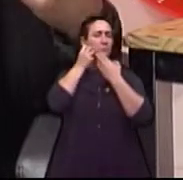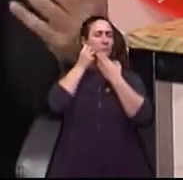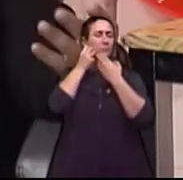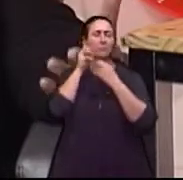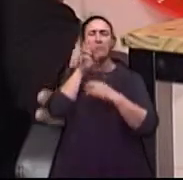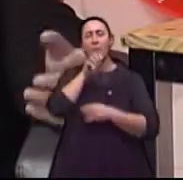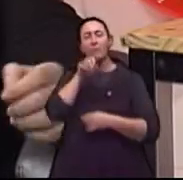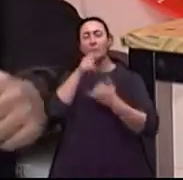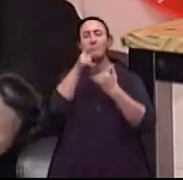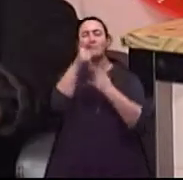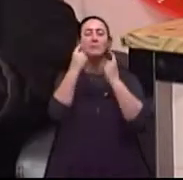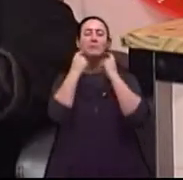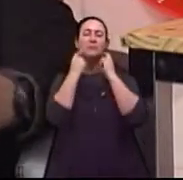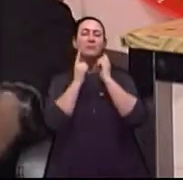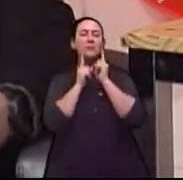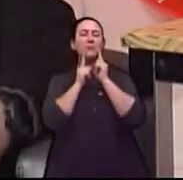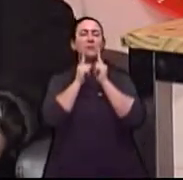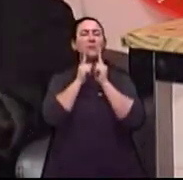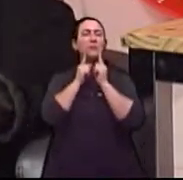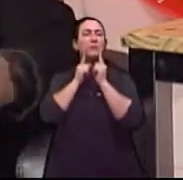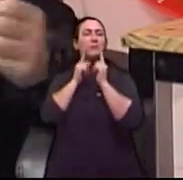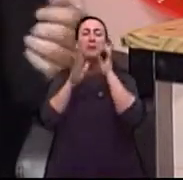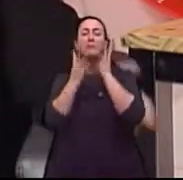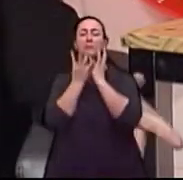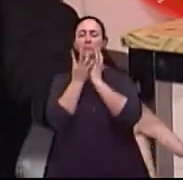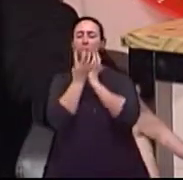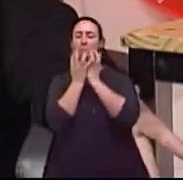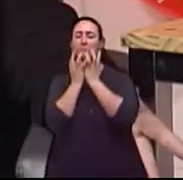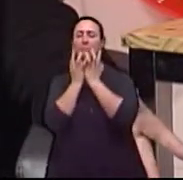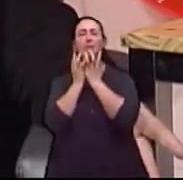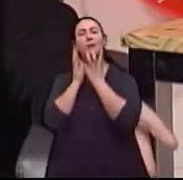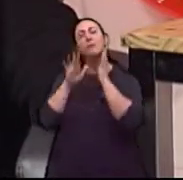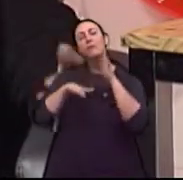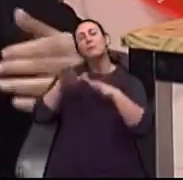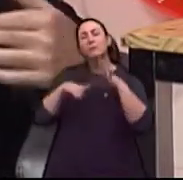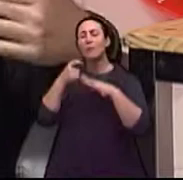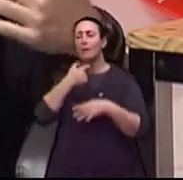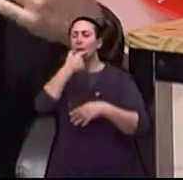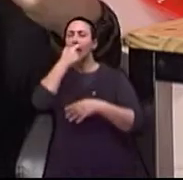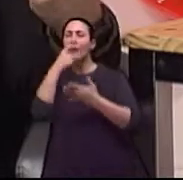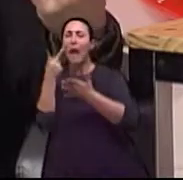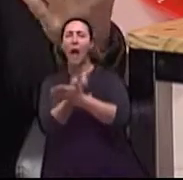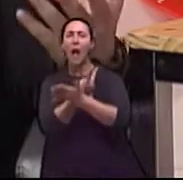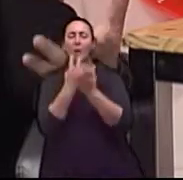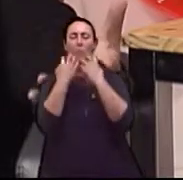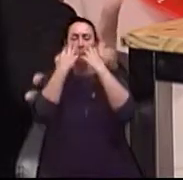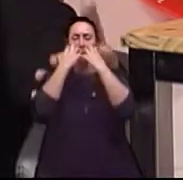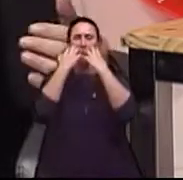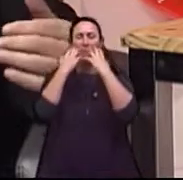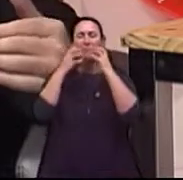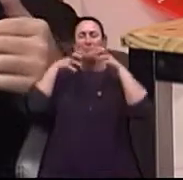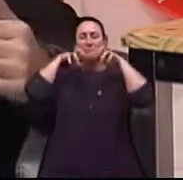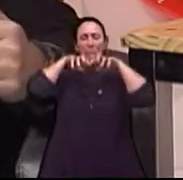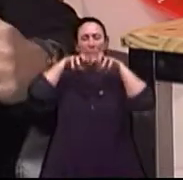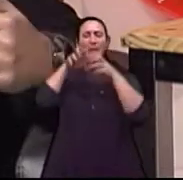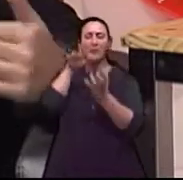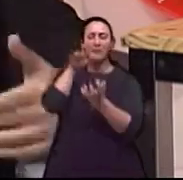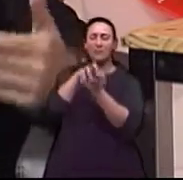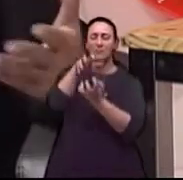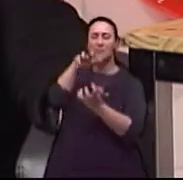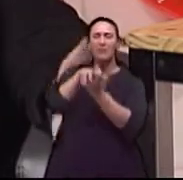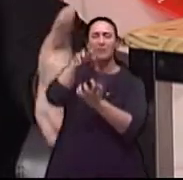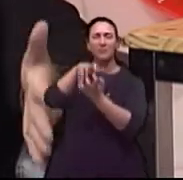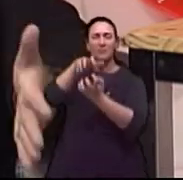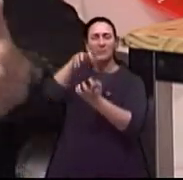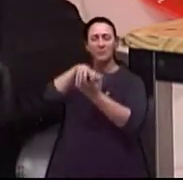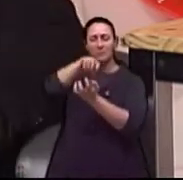você tem um dente fora de posição você tem uma restauração Quebrada você tem uma prótese mal adaptada e você vai mordendo em cima e isso